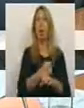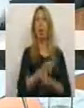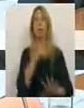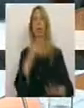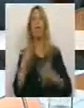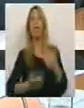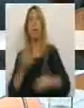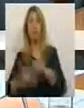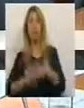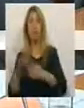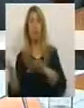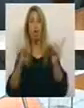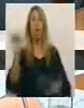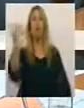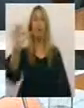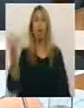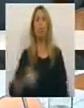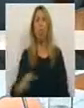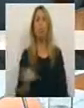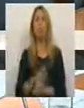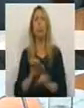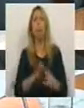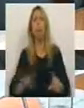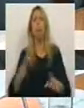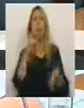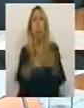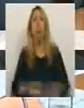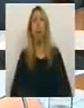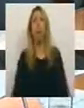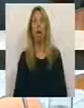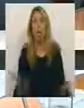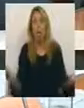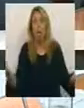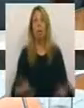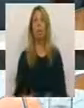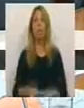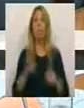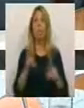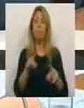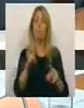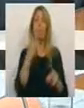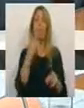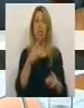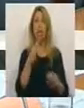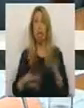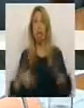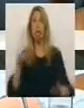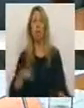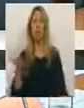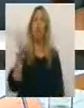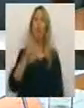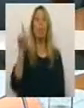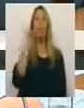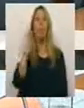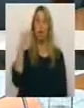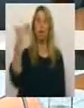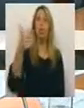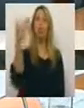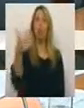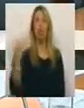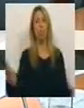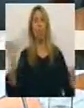Porto. Sr. Ministro, veio dizer a este Parlamento que uma forma de garantir, ainda disse hoje, que no futuro não se efetuaria